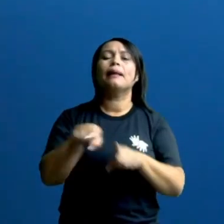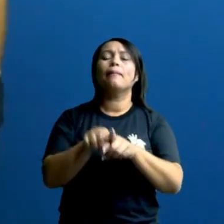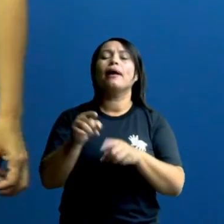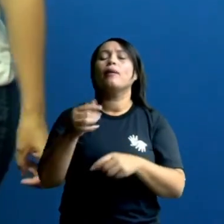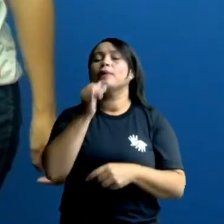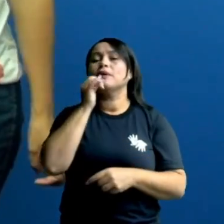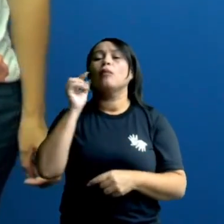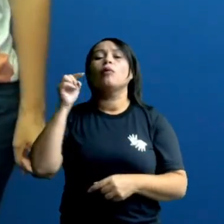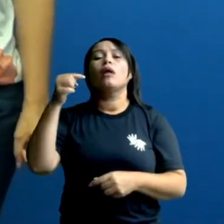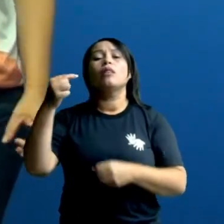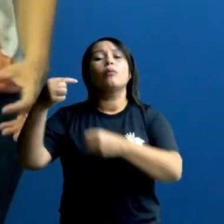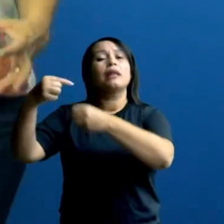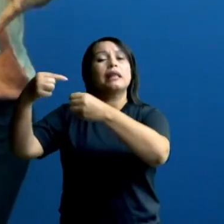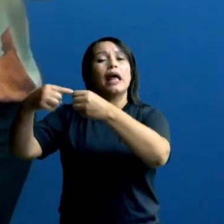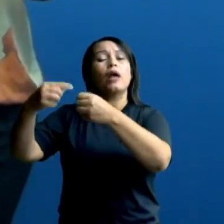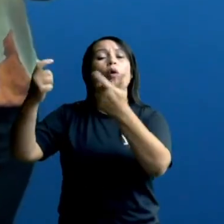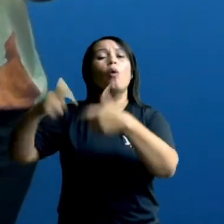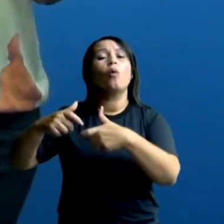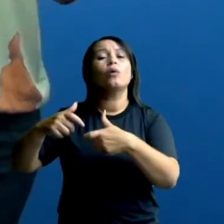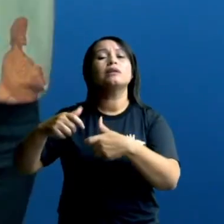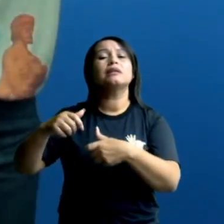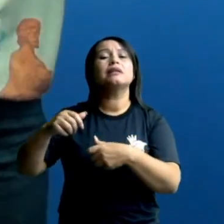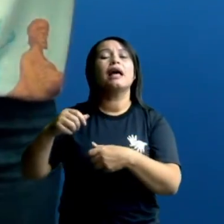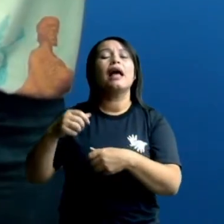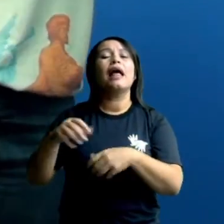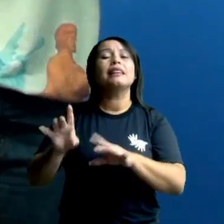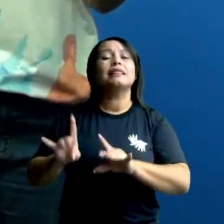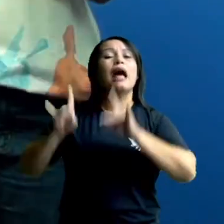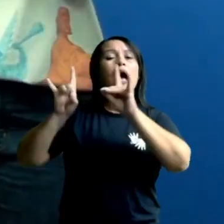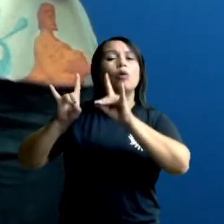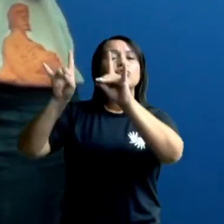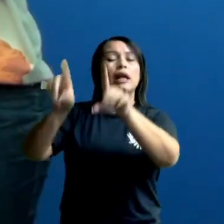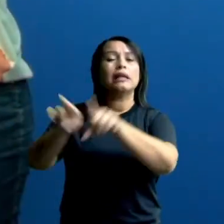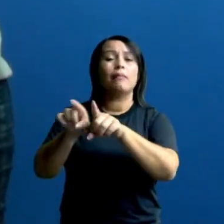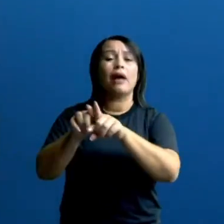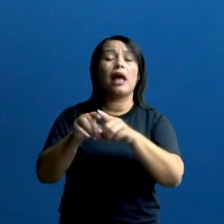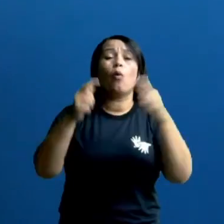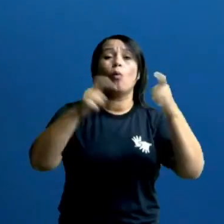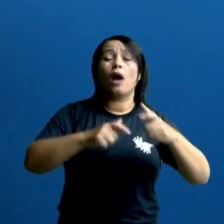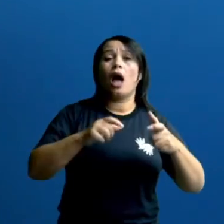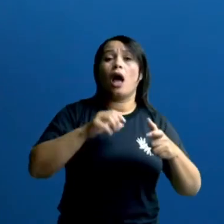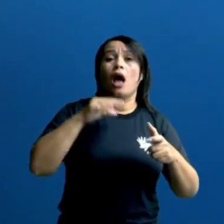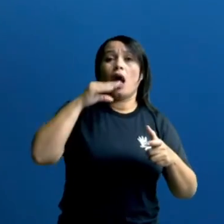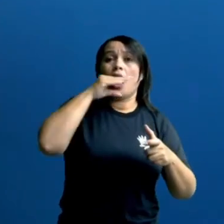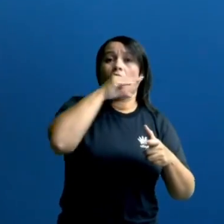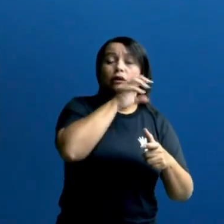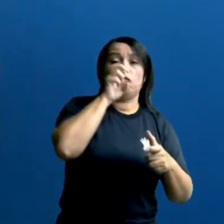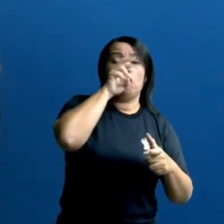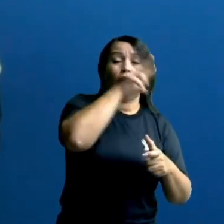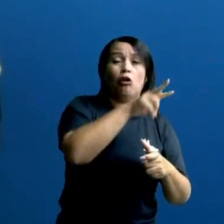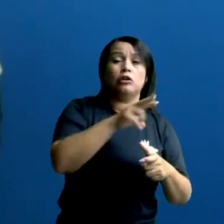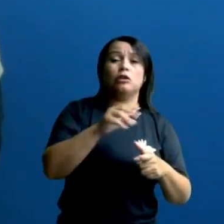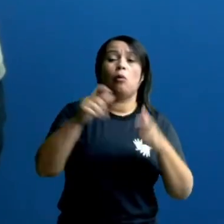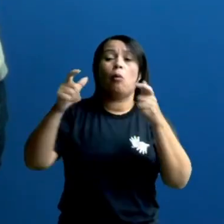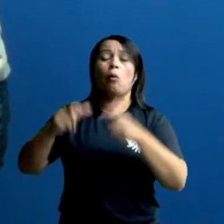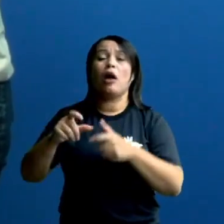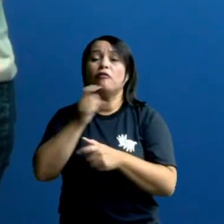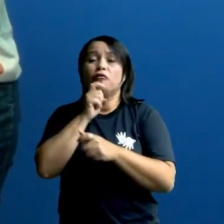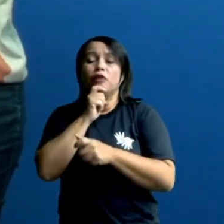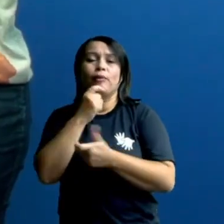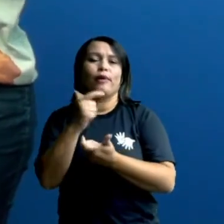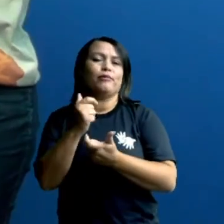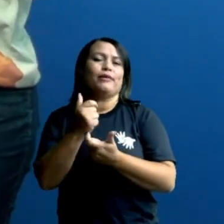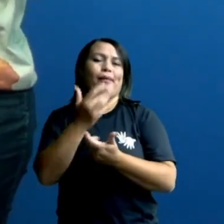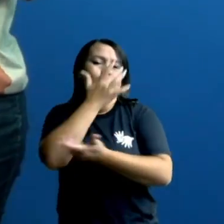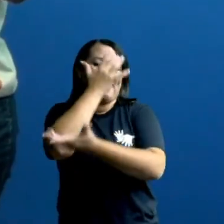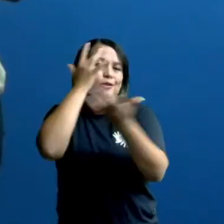Austrália seria um deserto também, e aí essas regiões muito quentes e muito frias, elas são áreas que repelem a população,